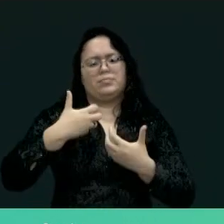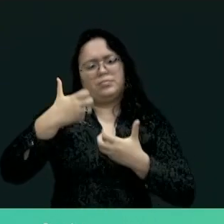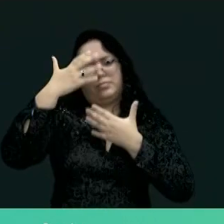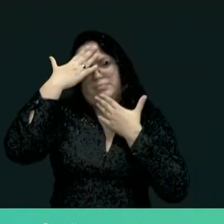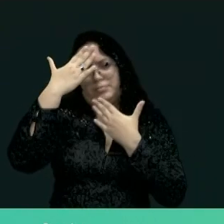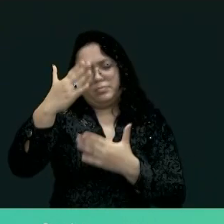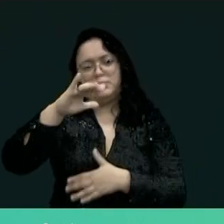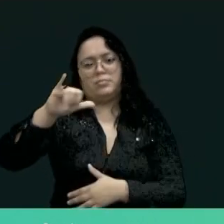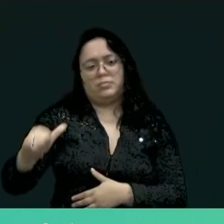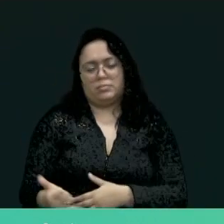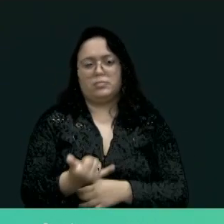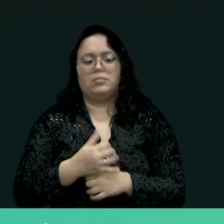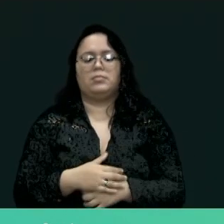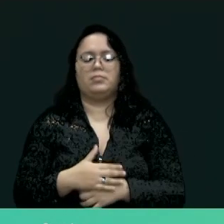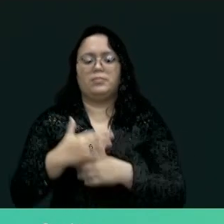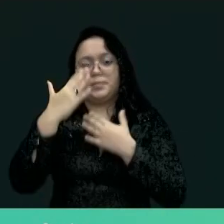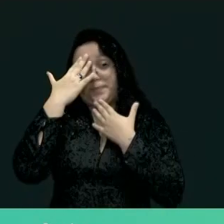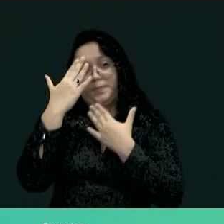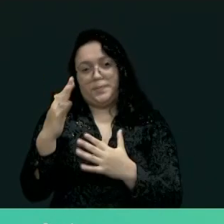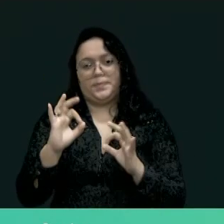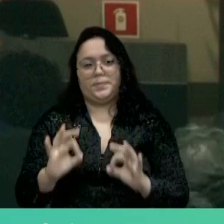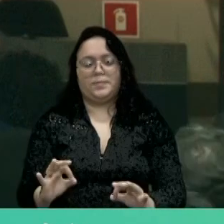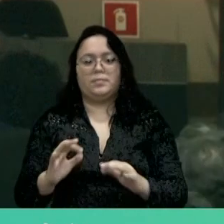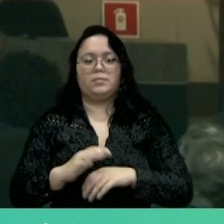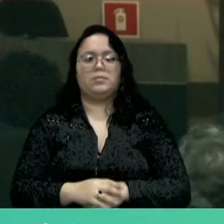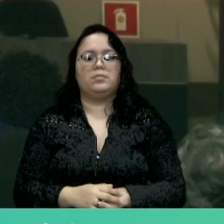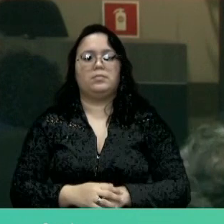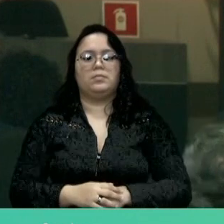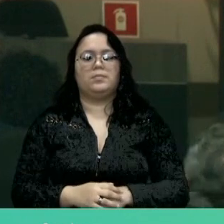agradecer a oportunidade. Muito obrigada.